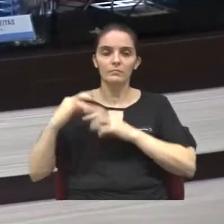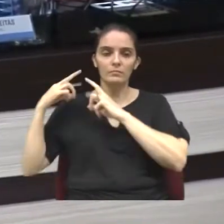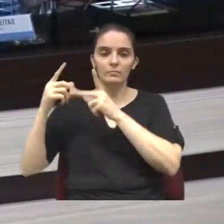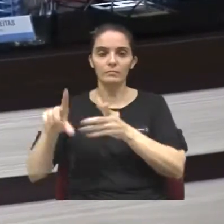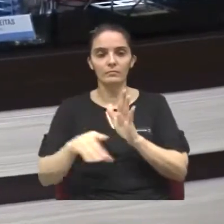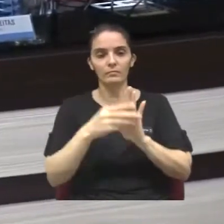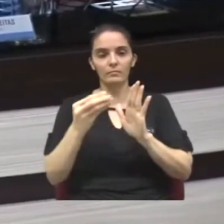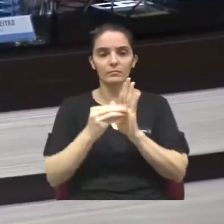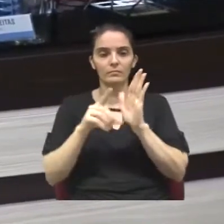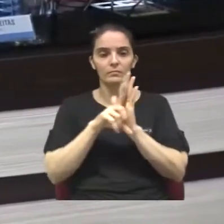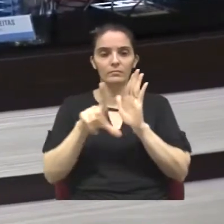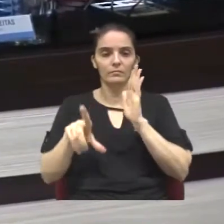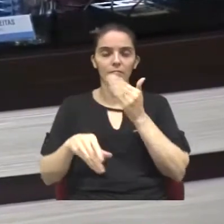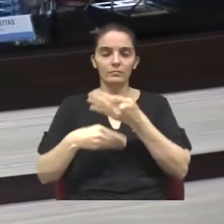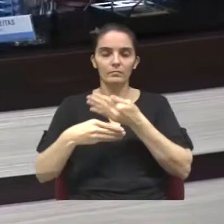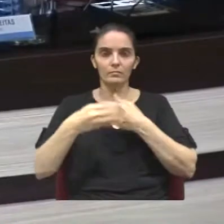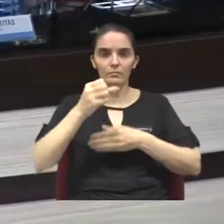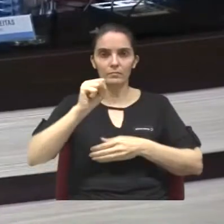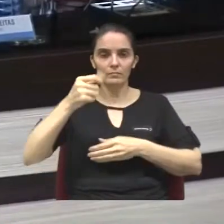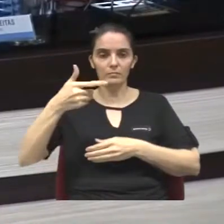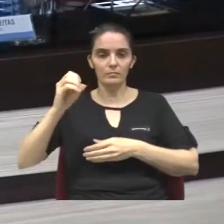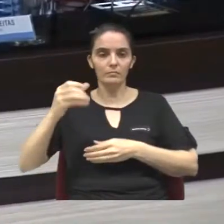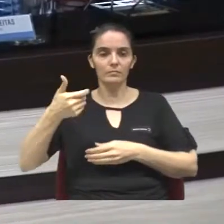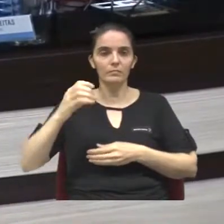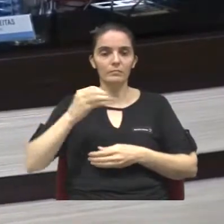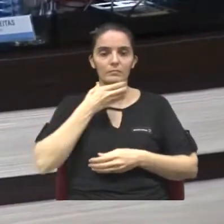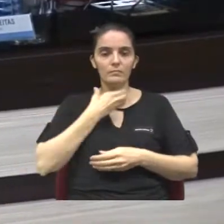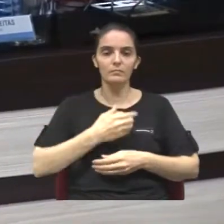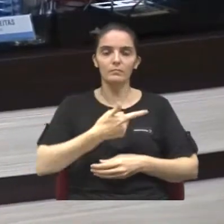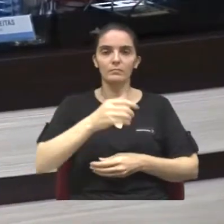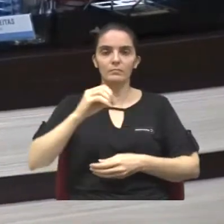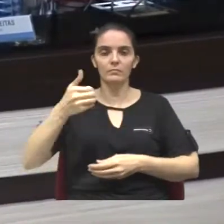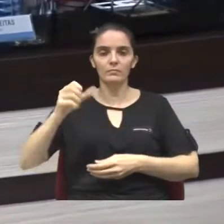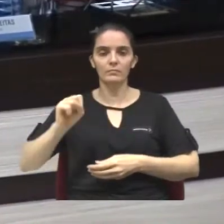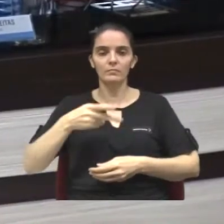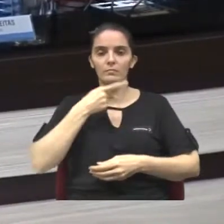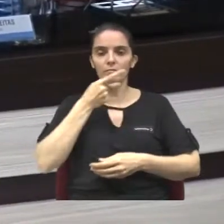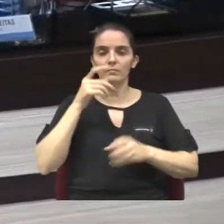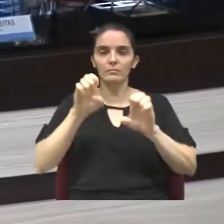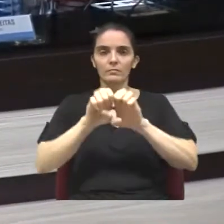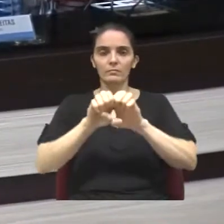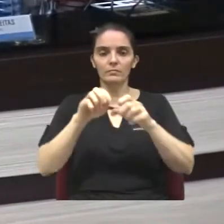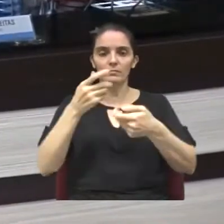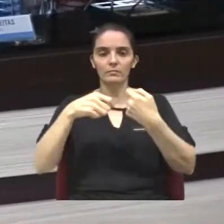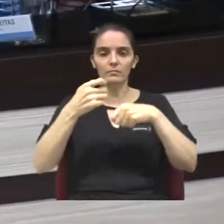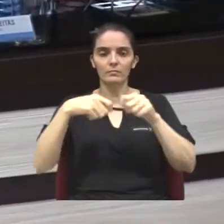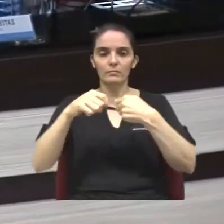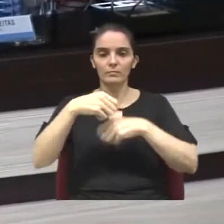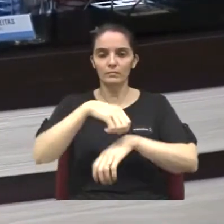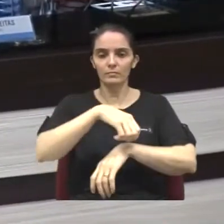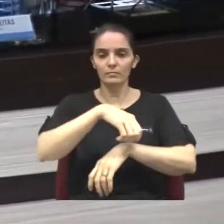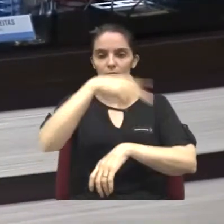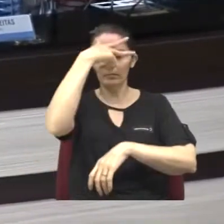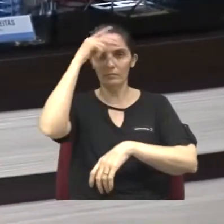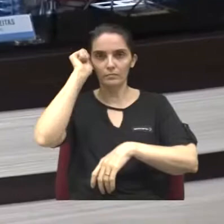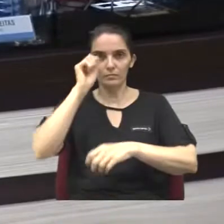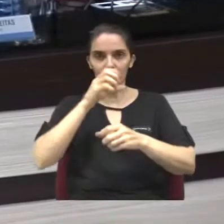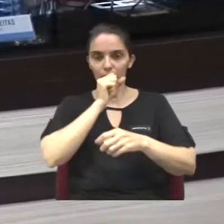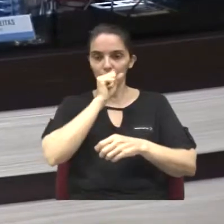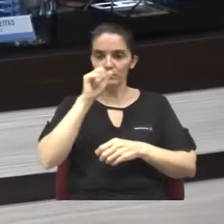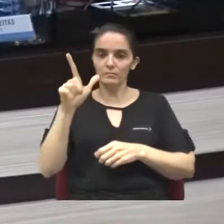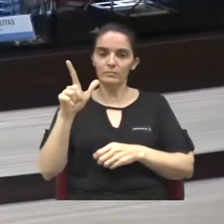da lei complementar 820 de 10 de dezembro de 2018 que dispõe sobre a estrutura administrativa da